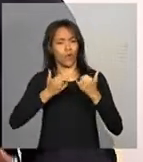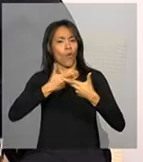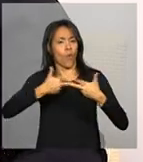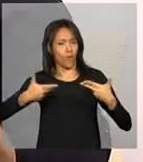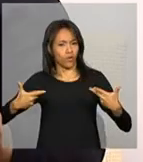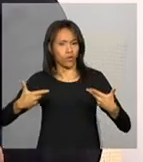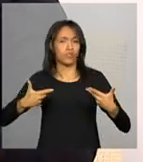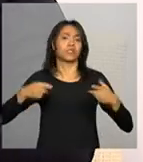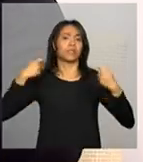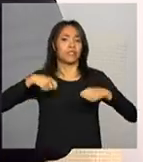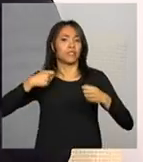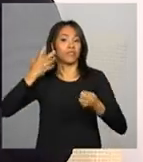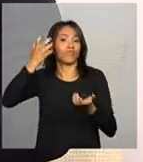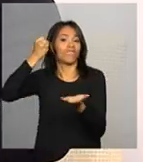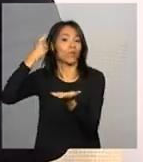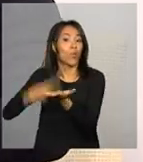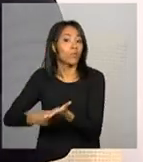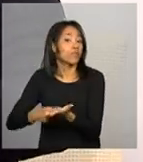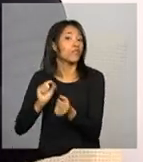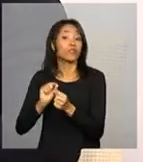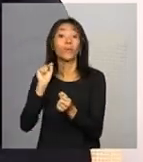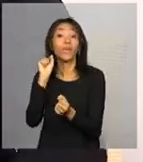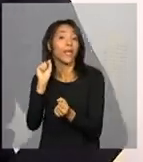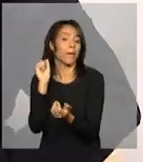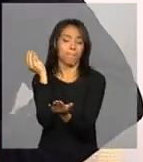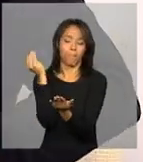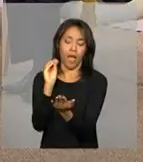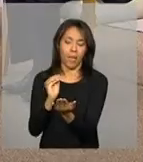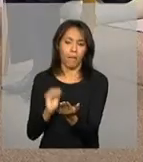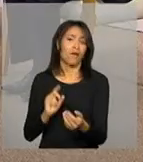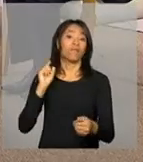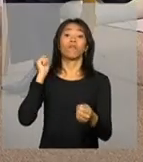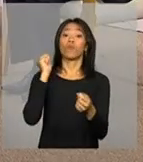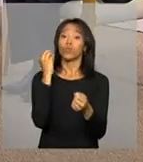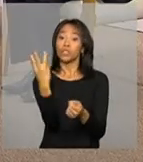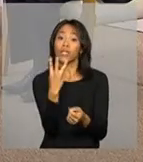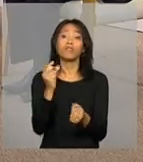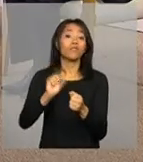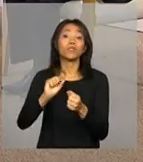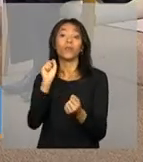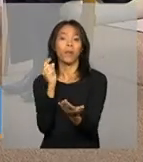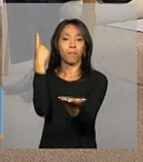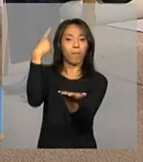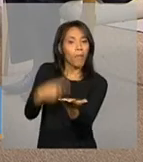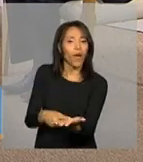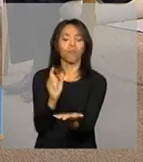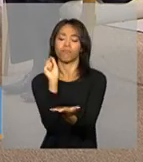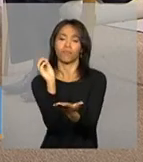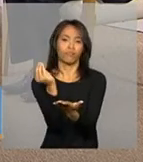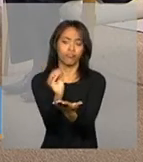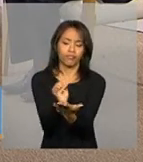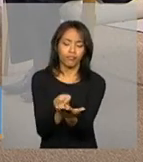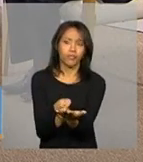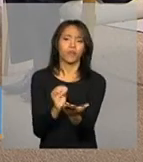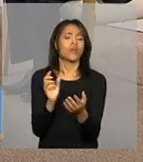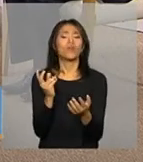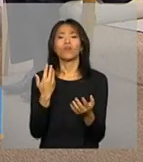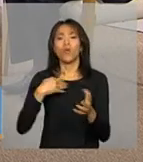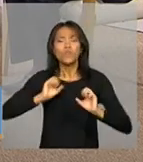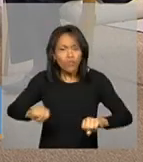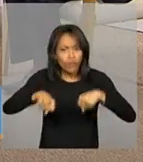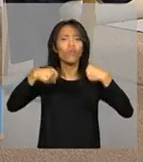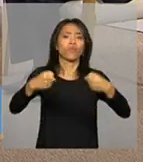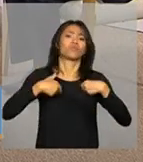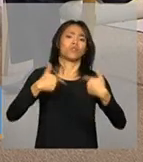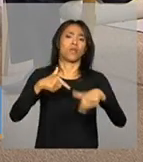acordar o que que os três vão fazer juntos Qual que é o esforço necessário que que a gente vai fazer agora então